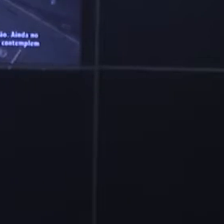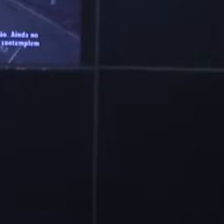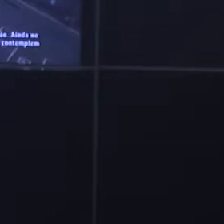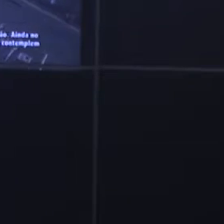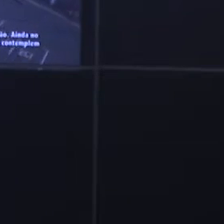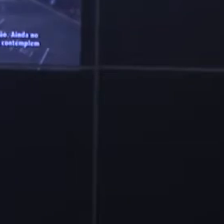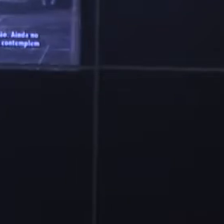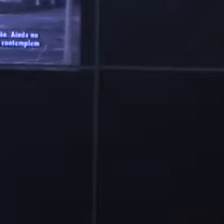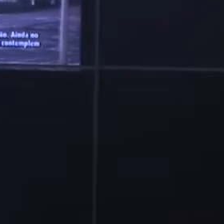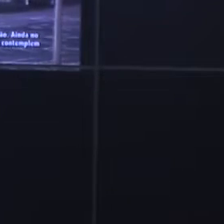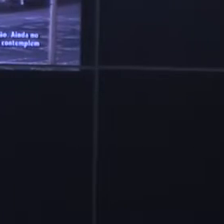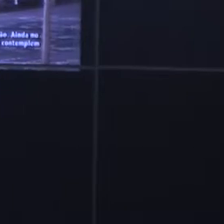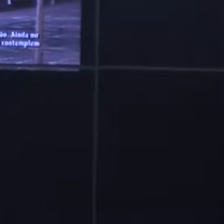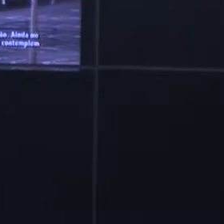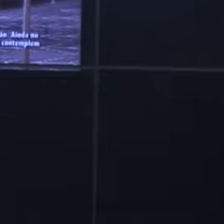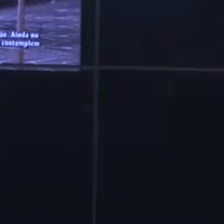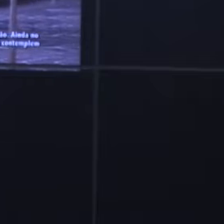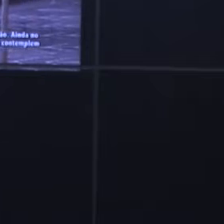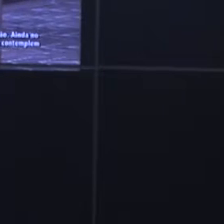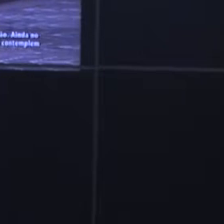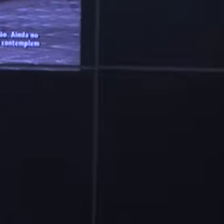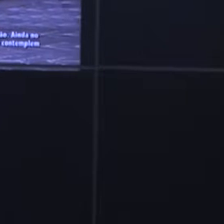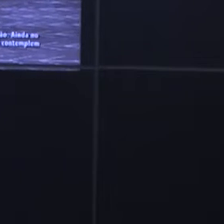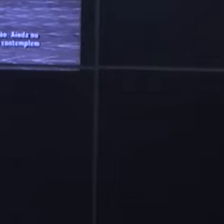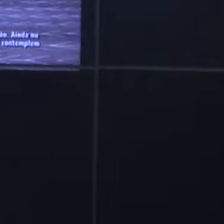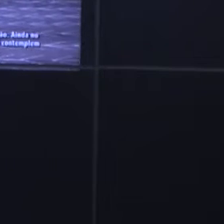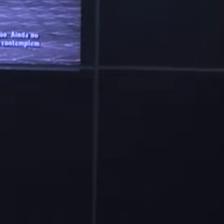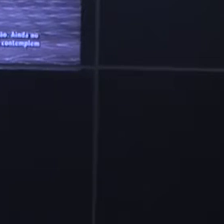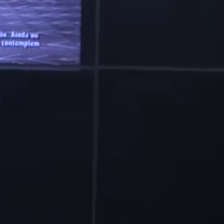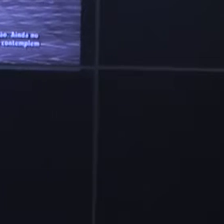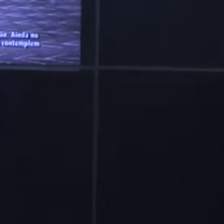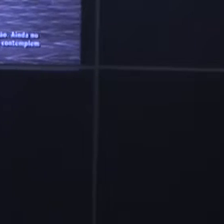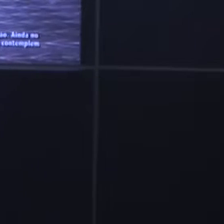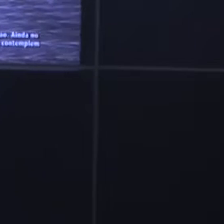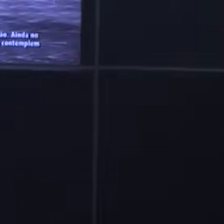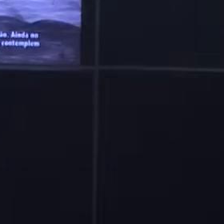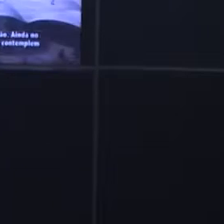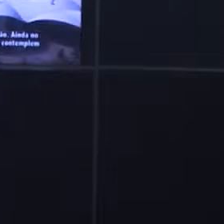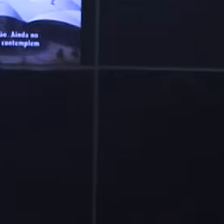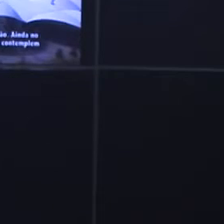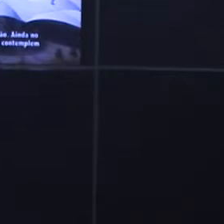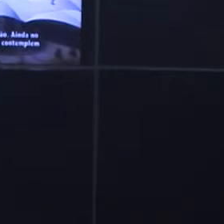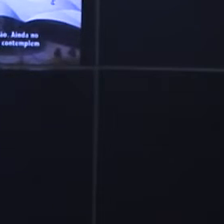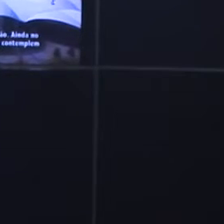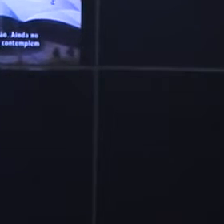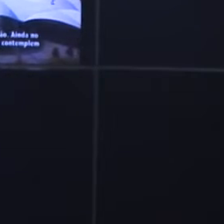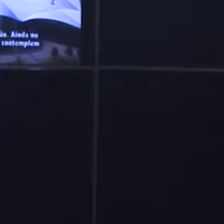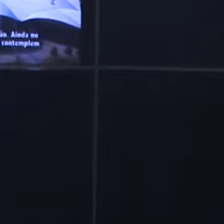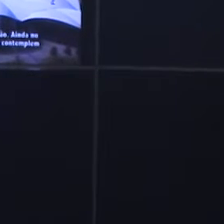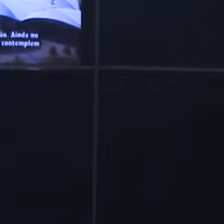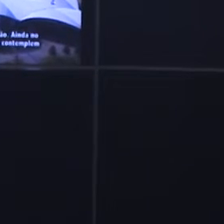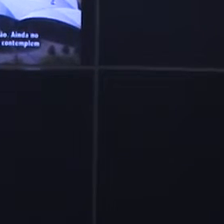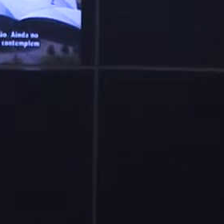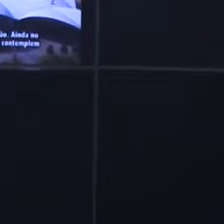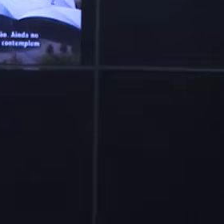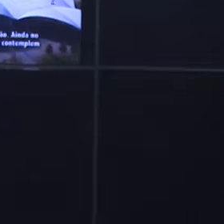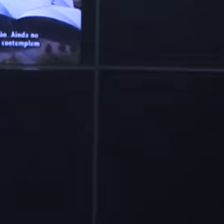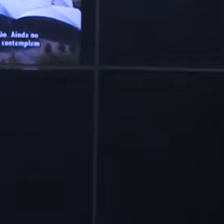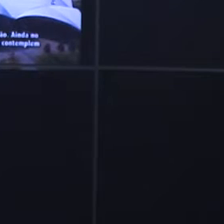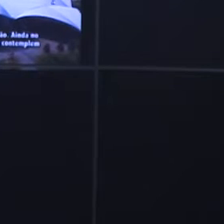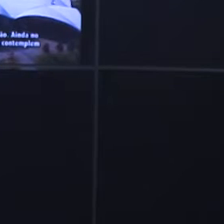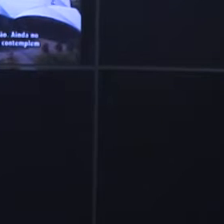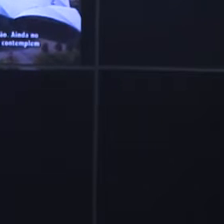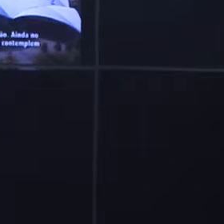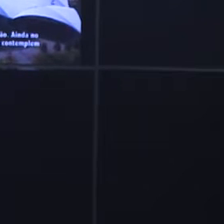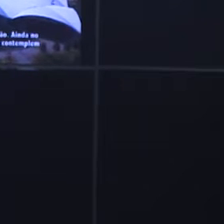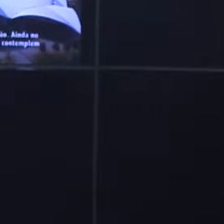autossustentável, sem que traga mais despesas aos cofres públicos com manutenção. Ainda no parque, irá atrair e realizar eventos